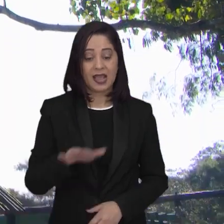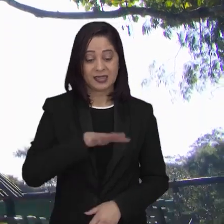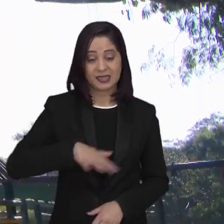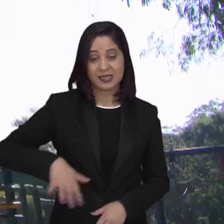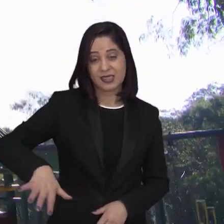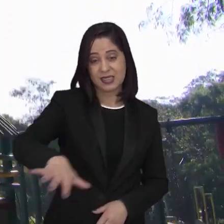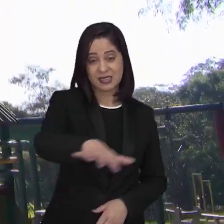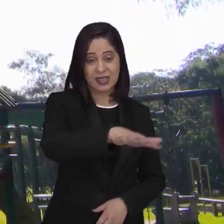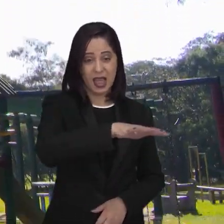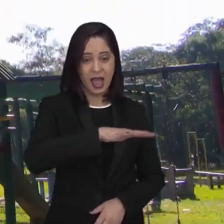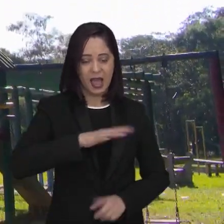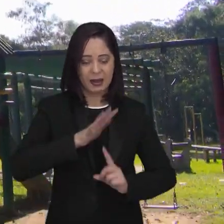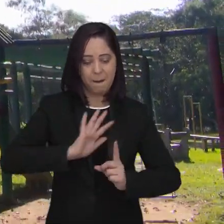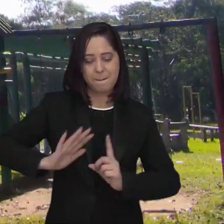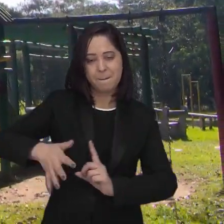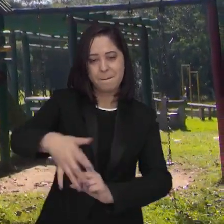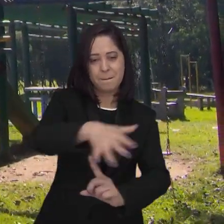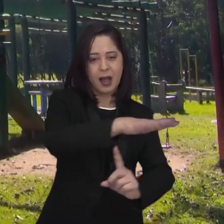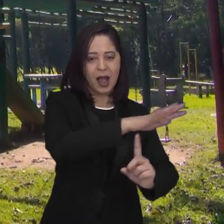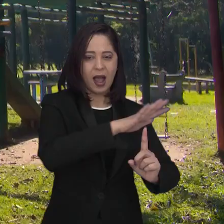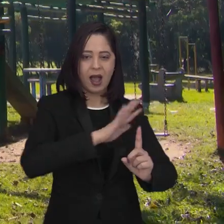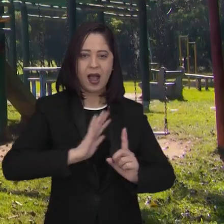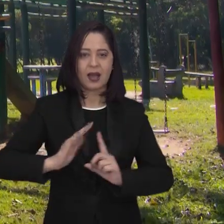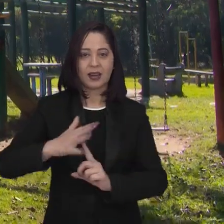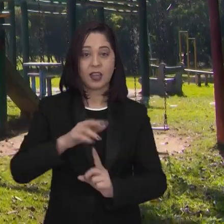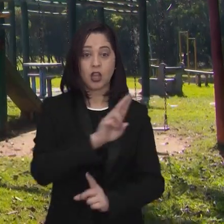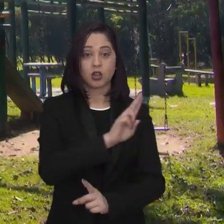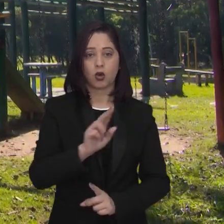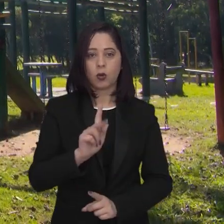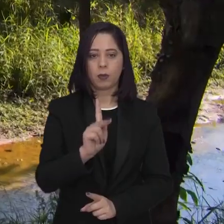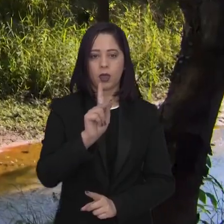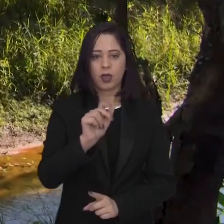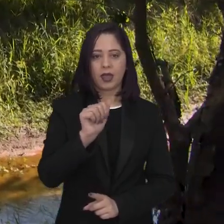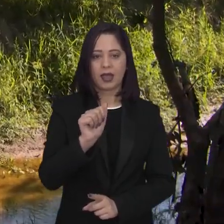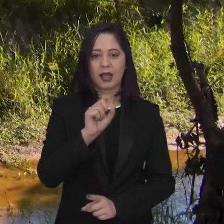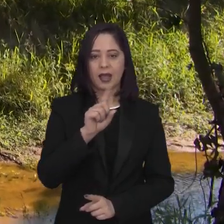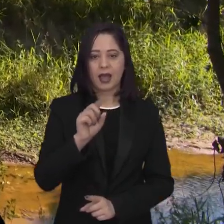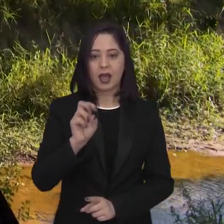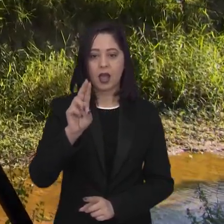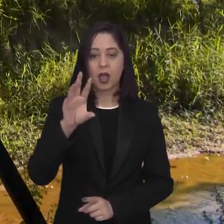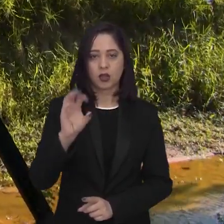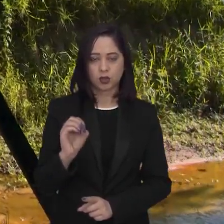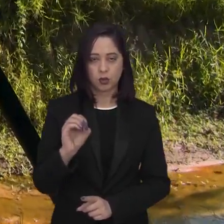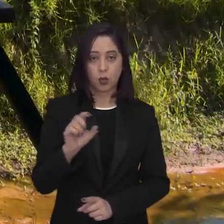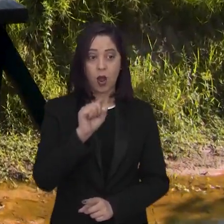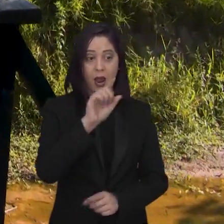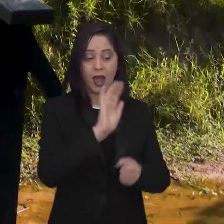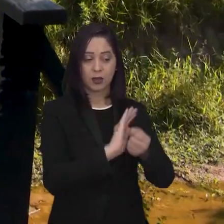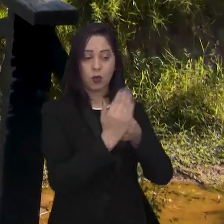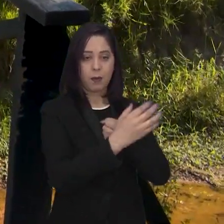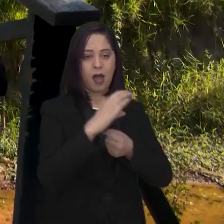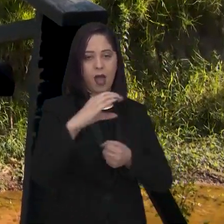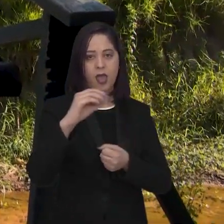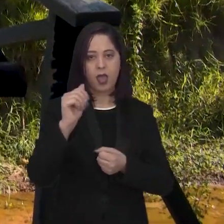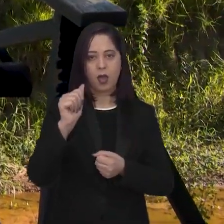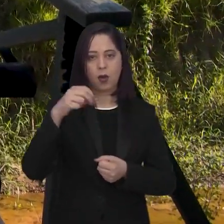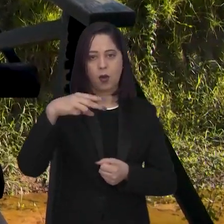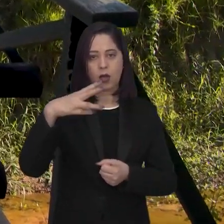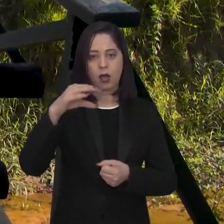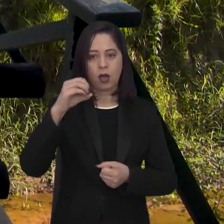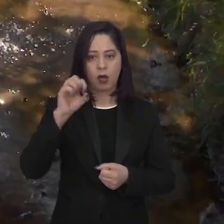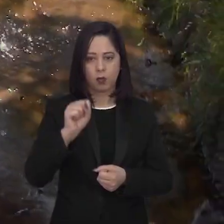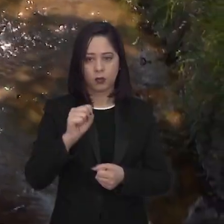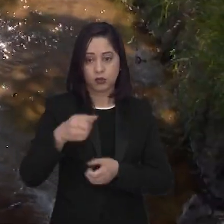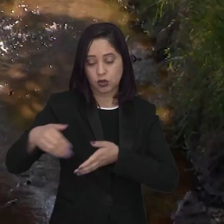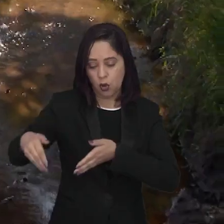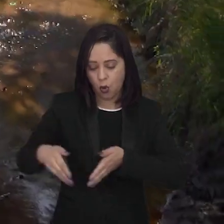Toda essa área faz parte do Parque Alambari Kazuo Takanashi, no bairro Campos de São José. O nome